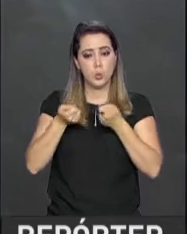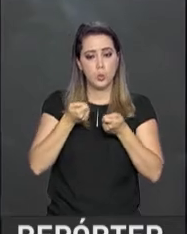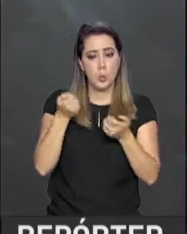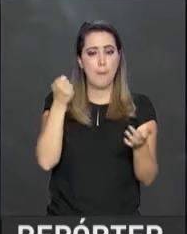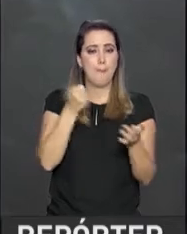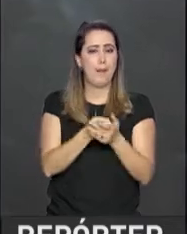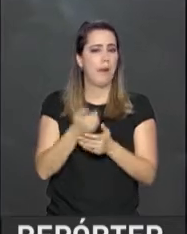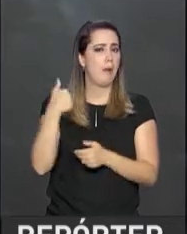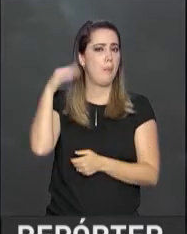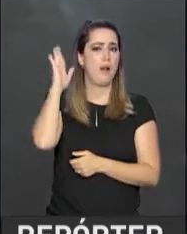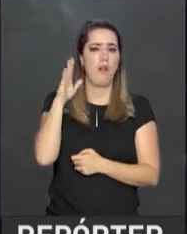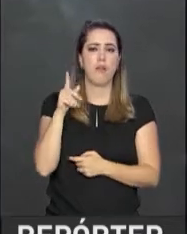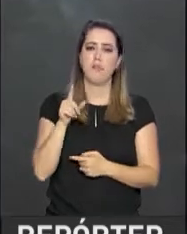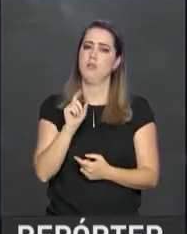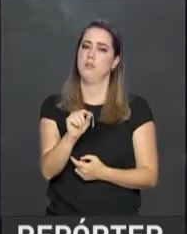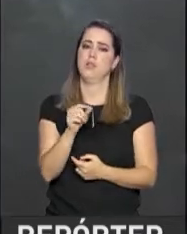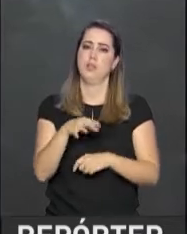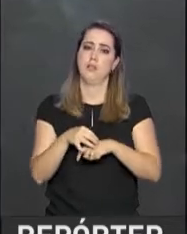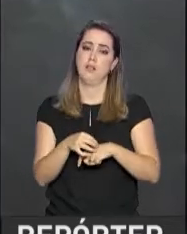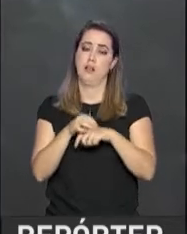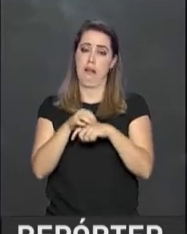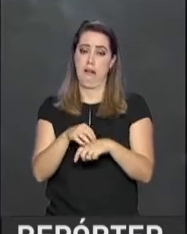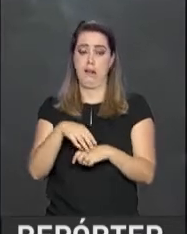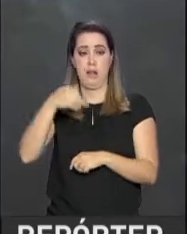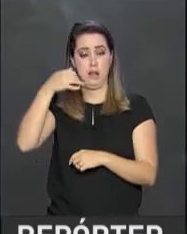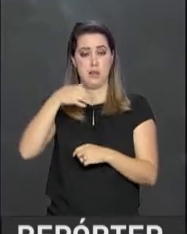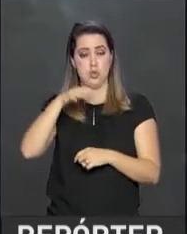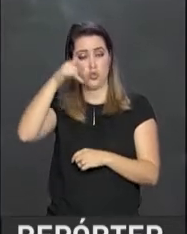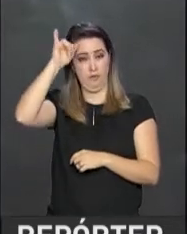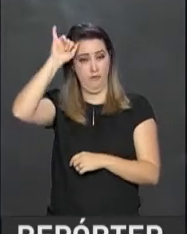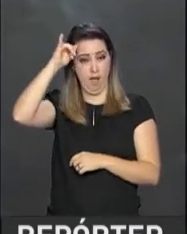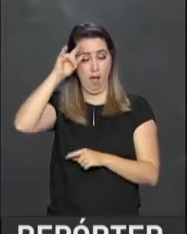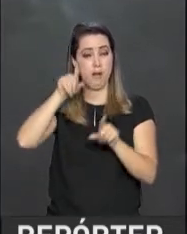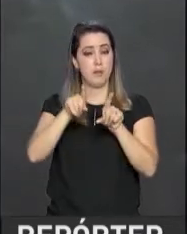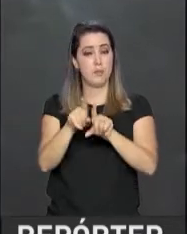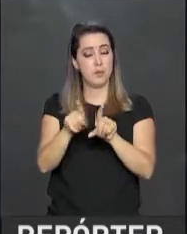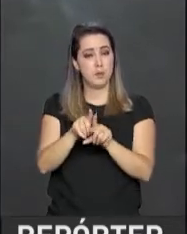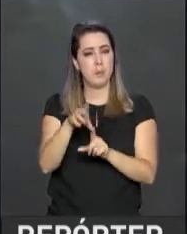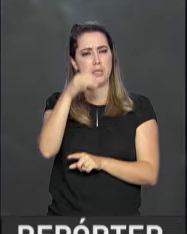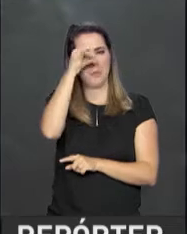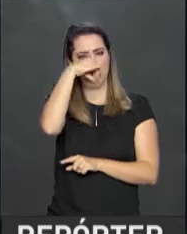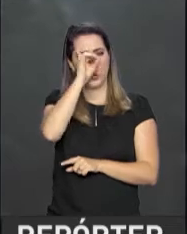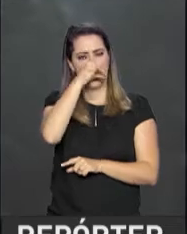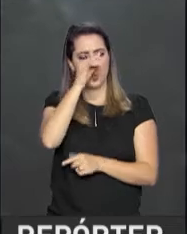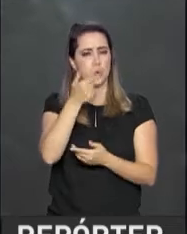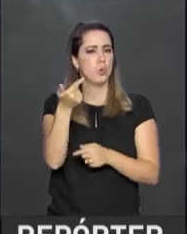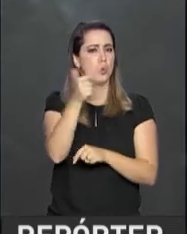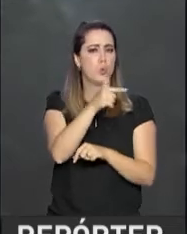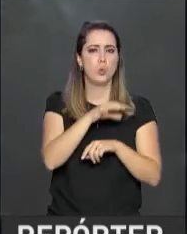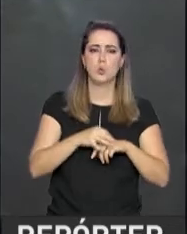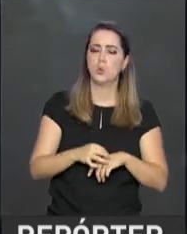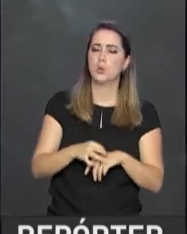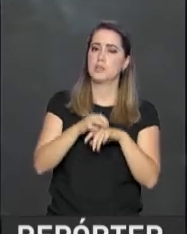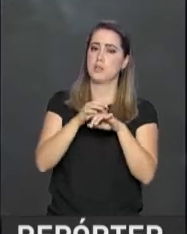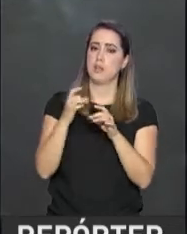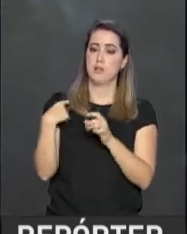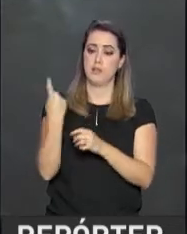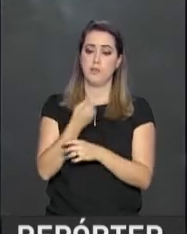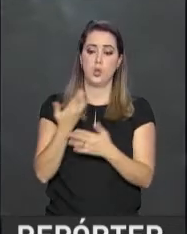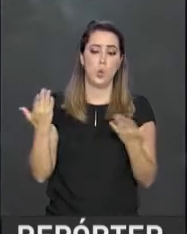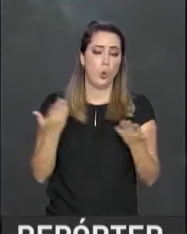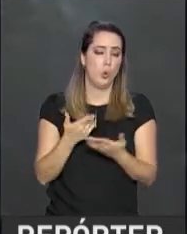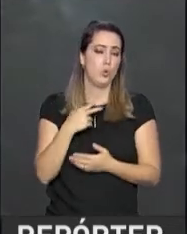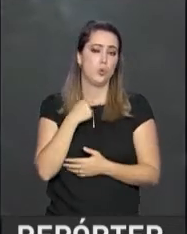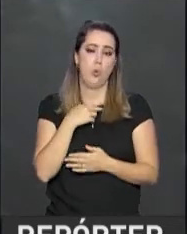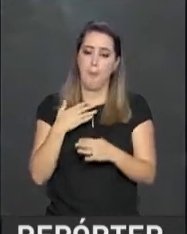pagam melhor, não só na carne de bovinos, mas também de suínos e outras carnes que são impedidas